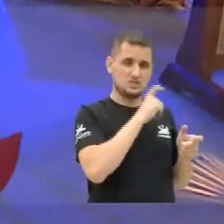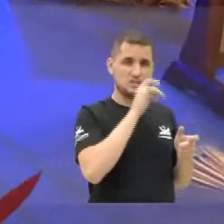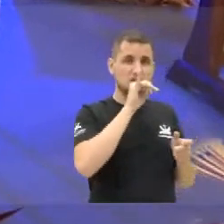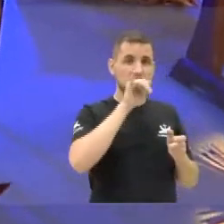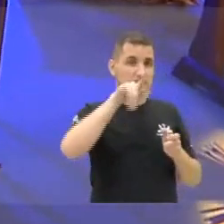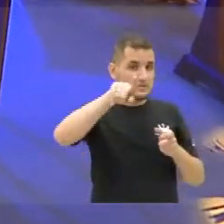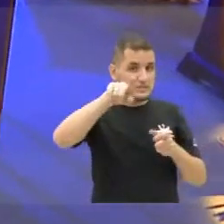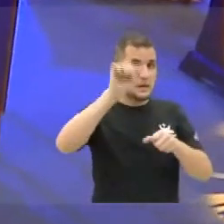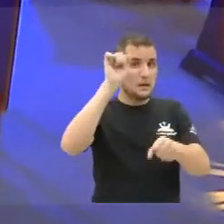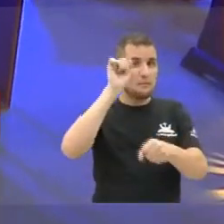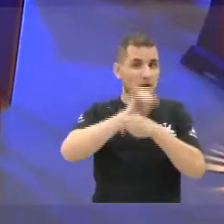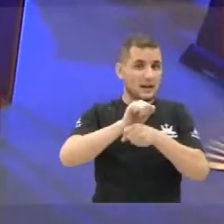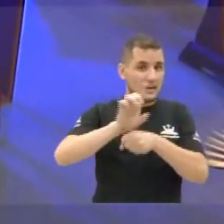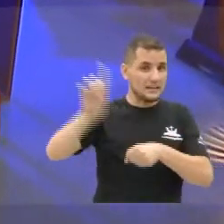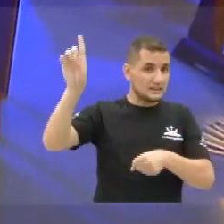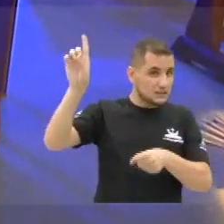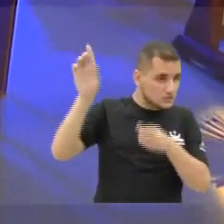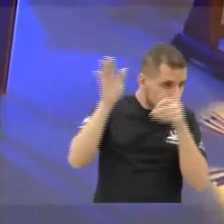de Deus.